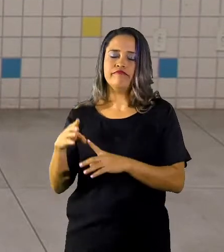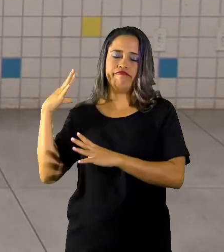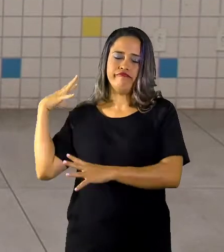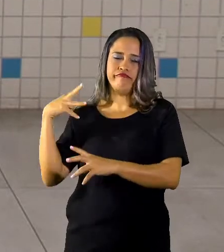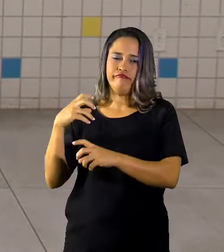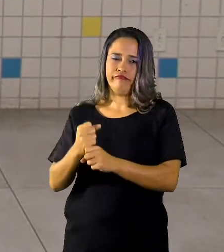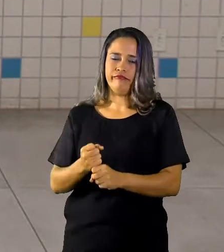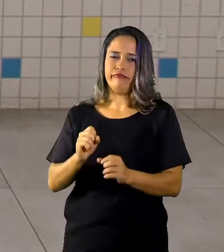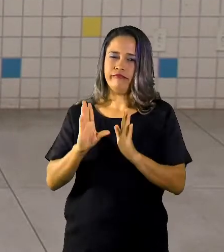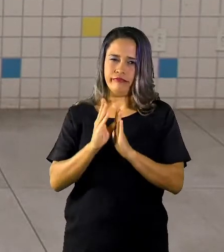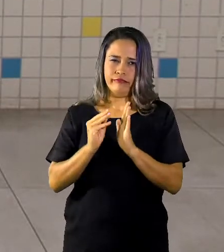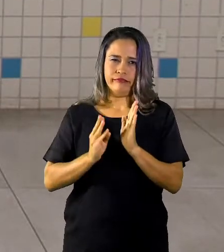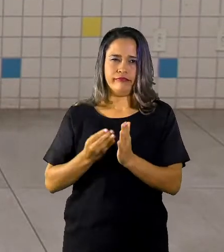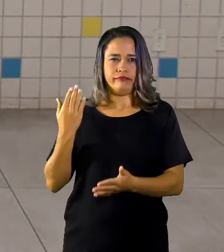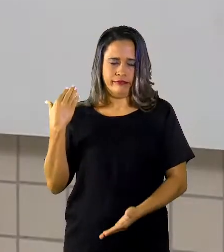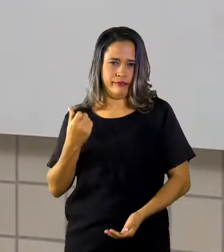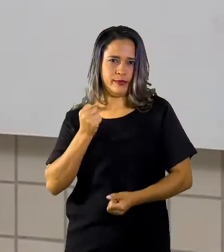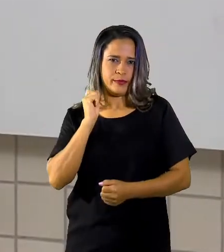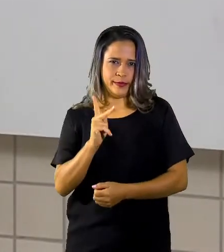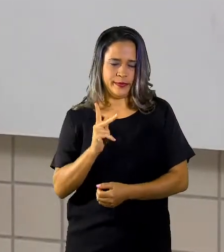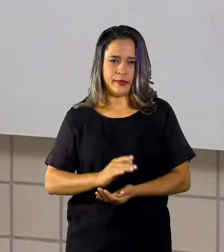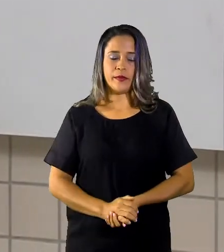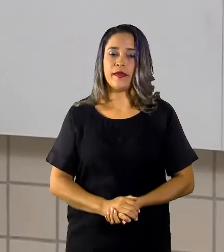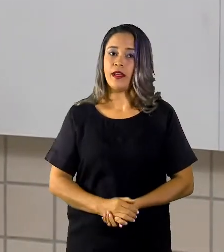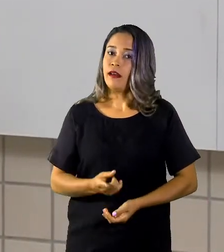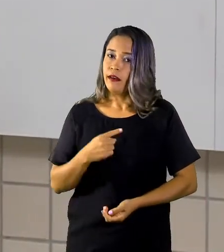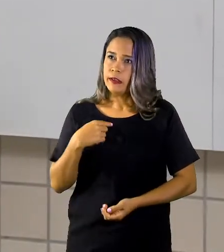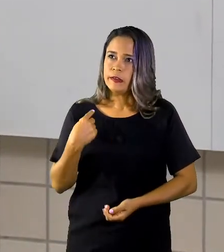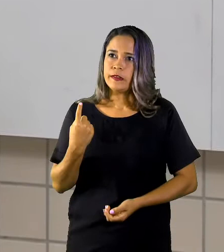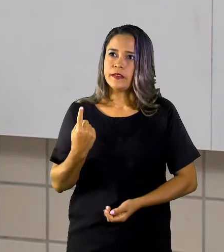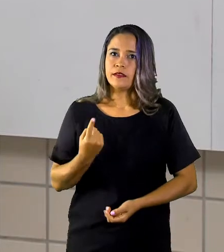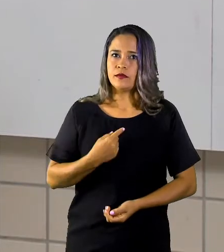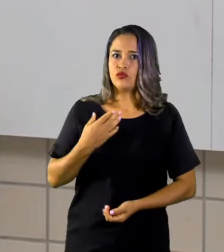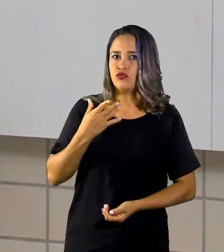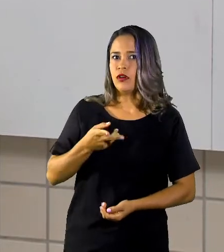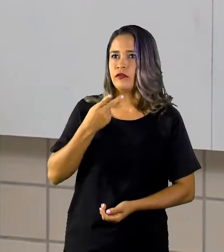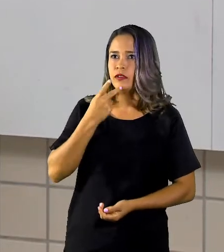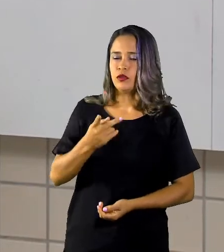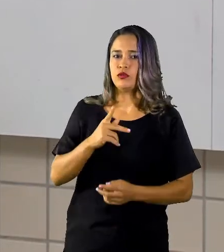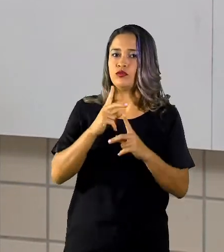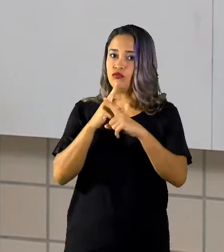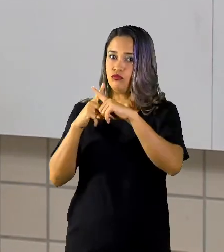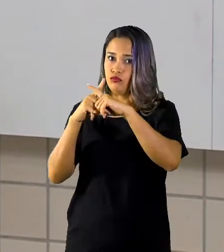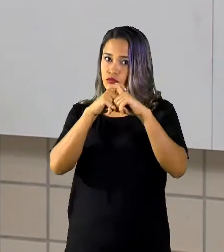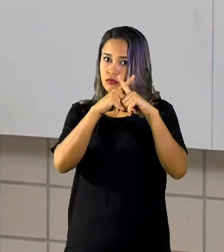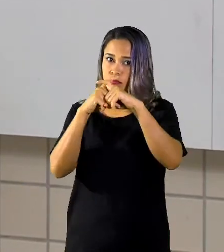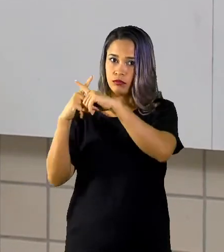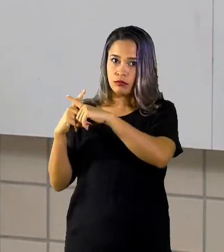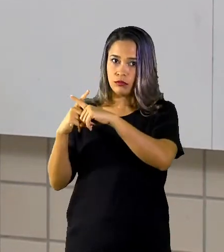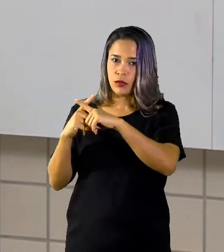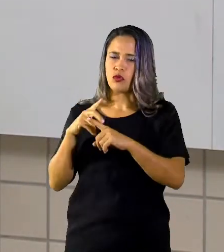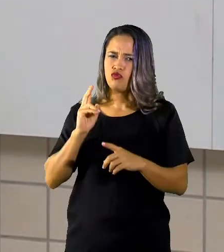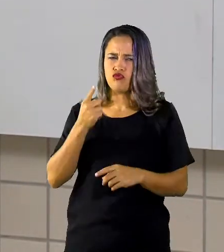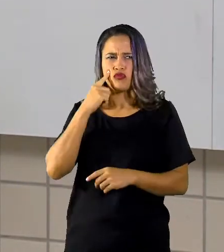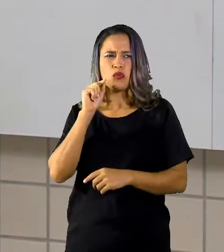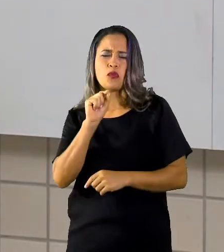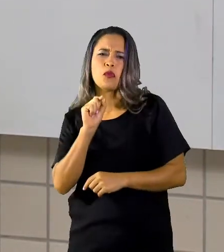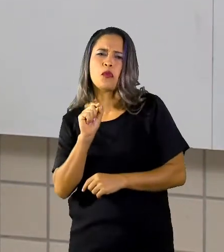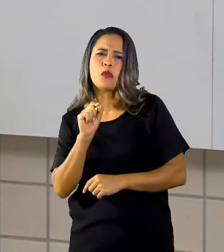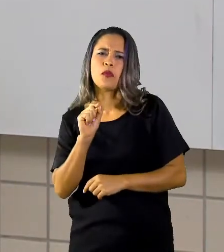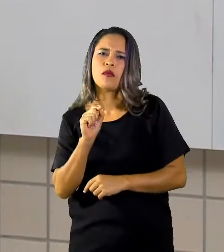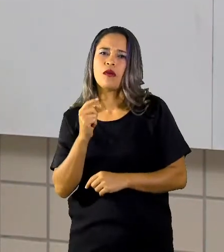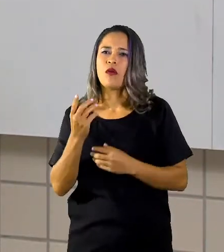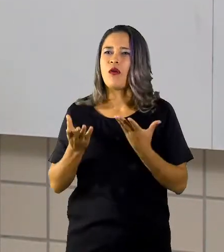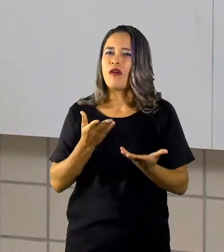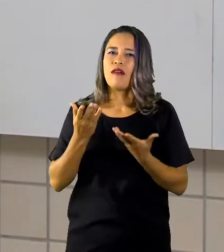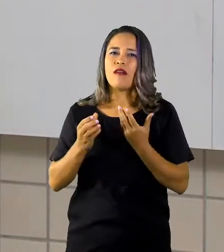conteúdos anteriores, ok? Nas aulas passadas a gente falou sobre polinômios. Nós vimos o que é um polinômio, o que é um